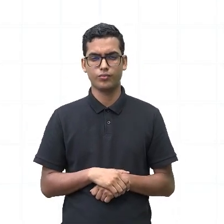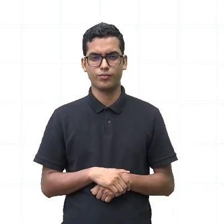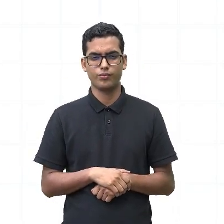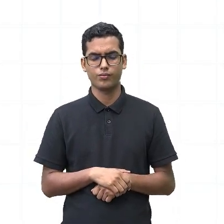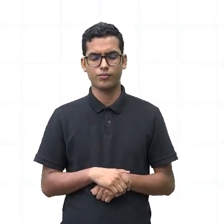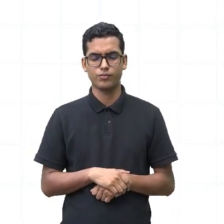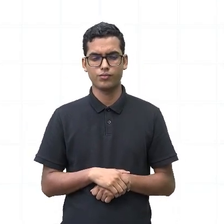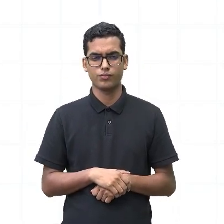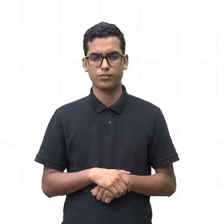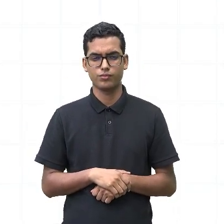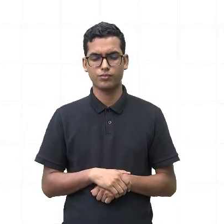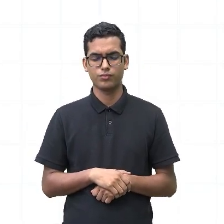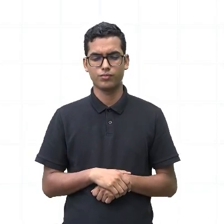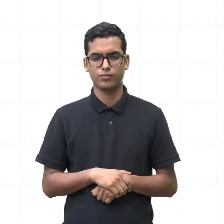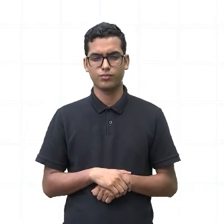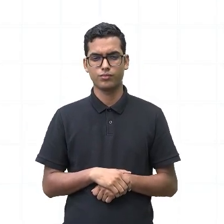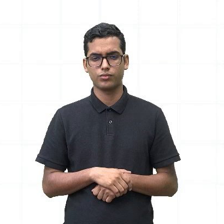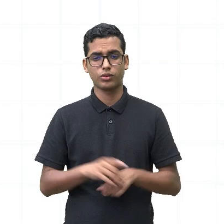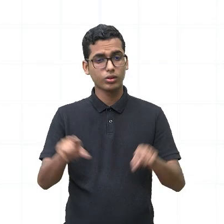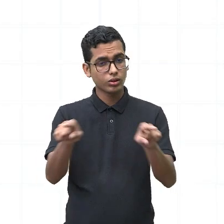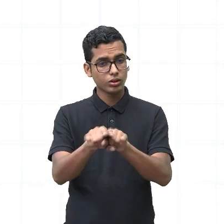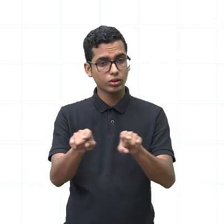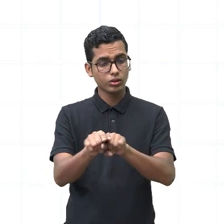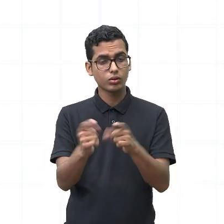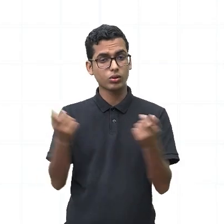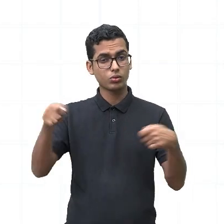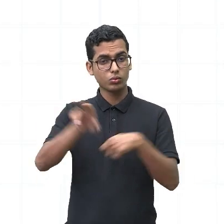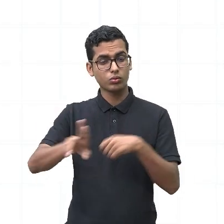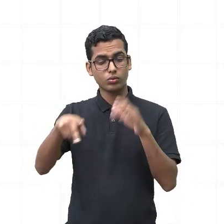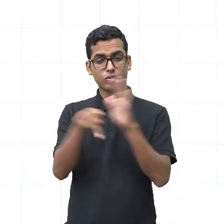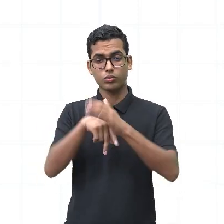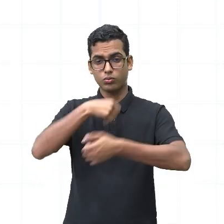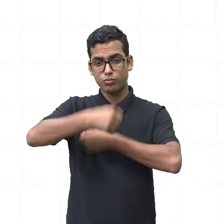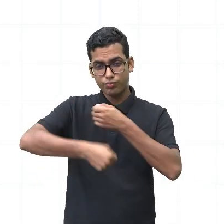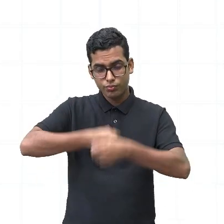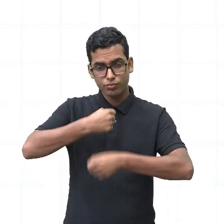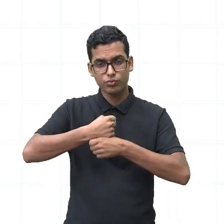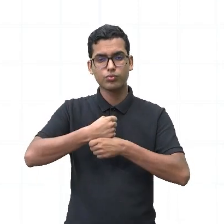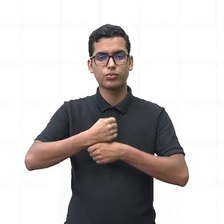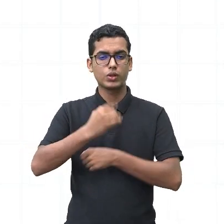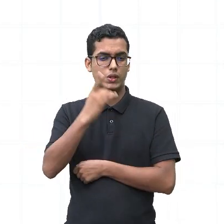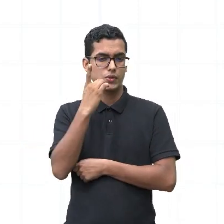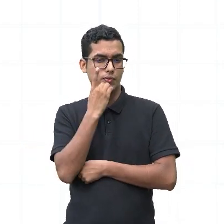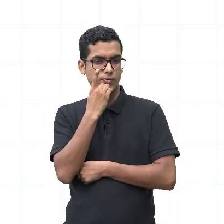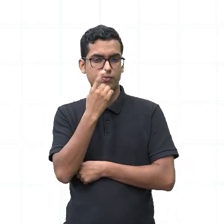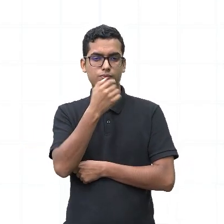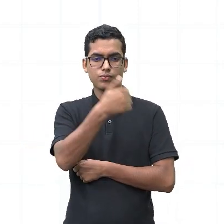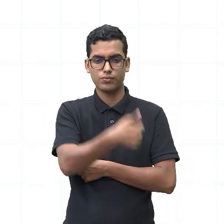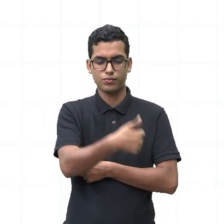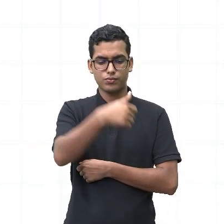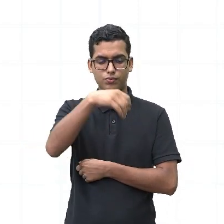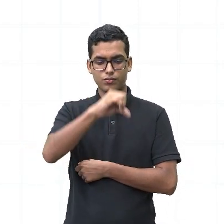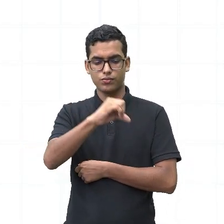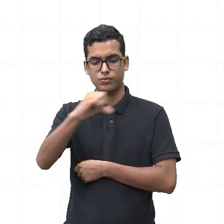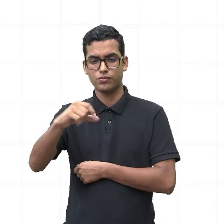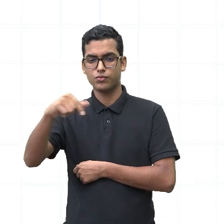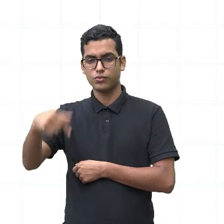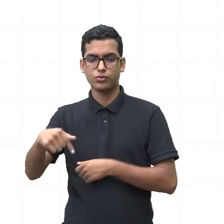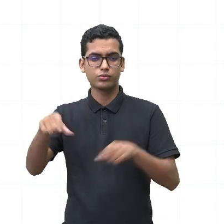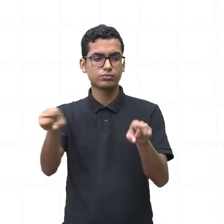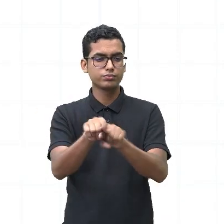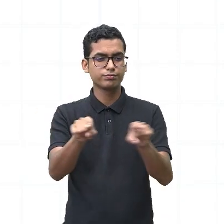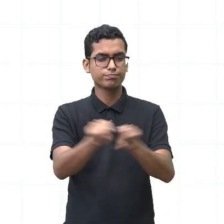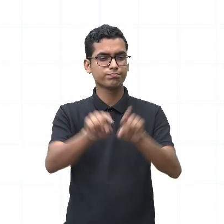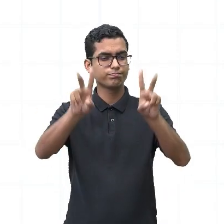utilizar também as datas. Então, o ano de 1997 é uma marca tipográfica, o